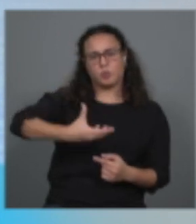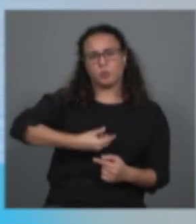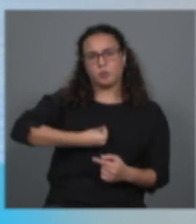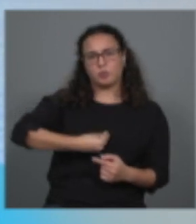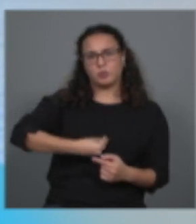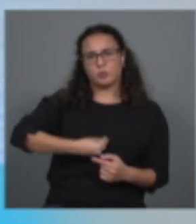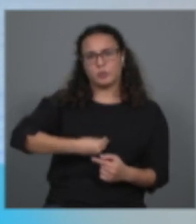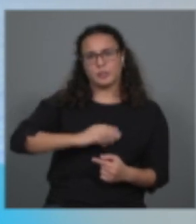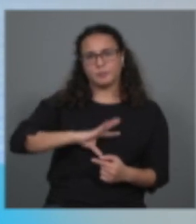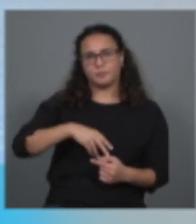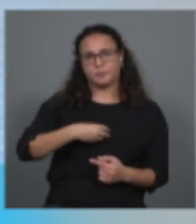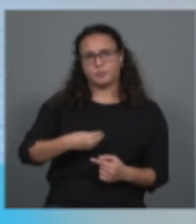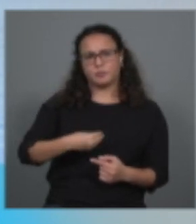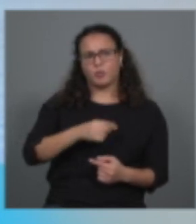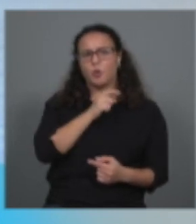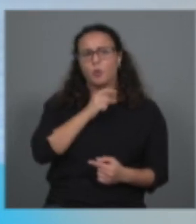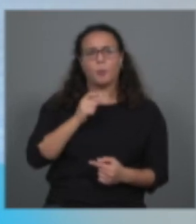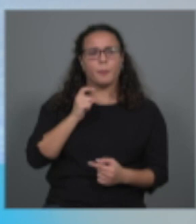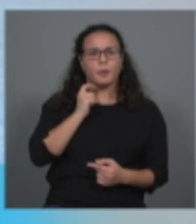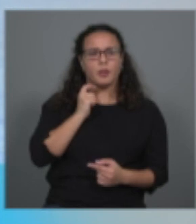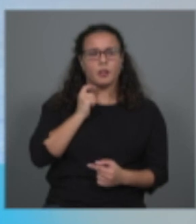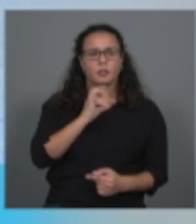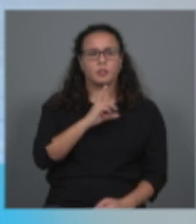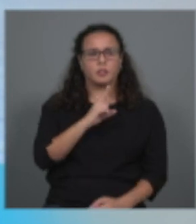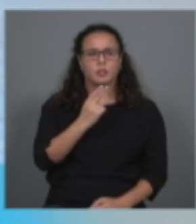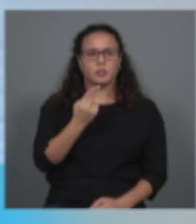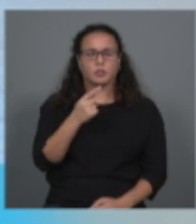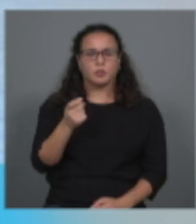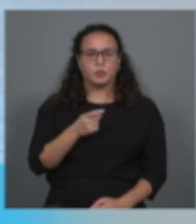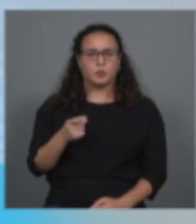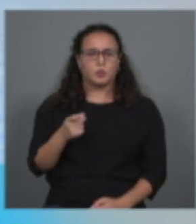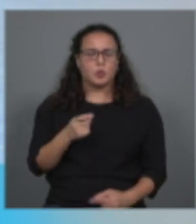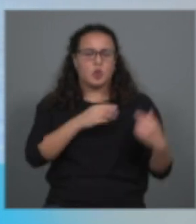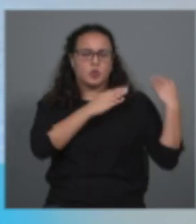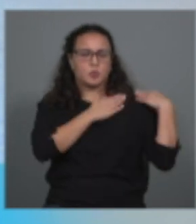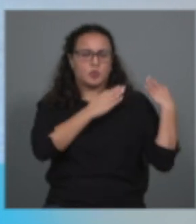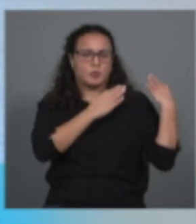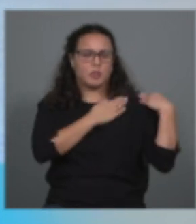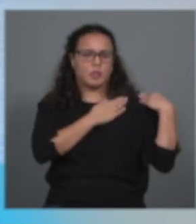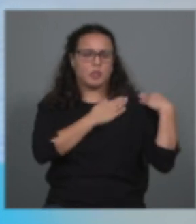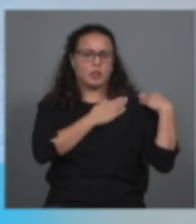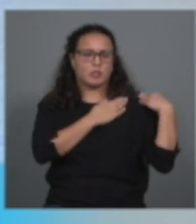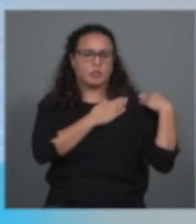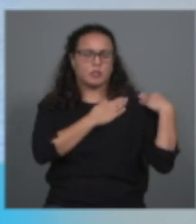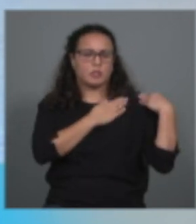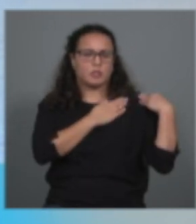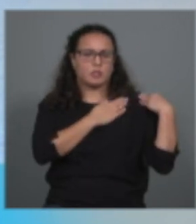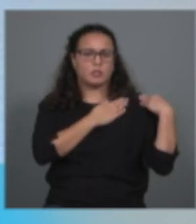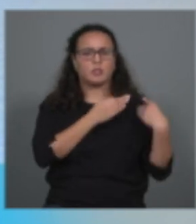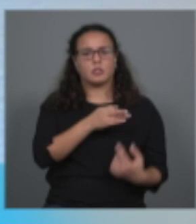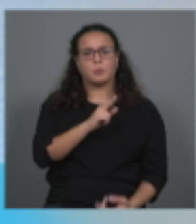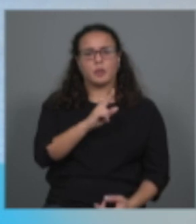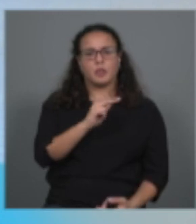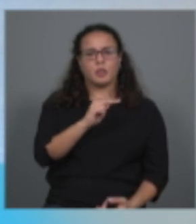evangelização. O Padre Cruz também ele não tinha propriamente uma responsabilidade pastoral de paroquiar uma determinada